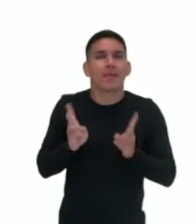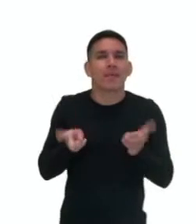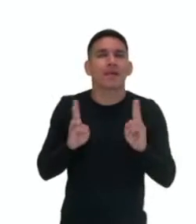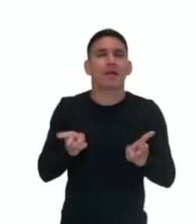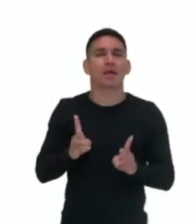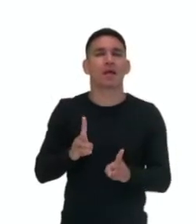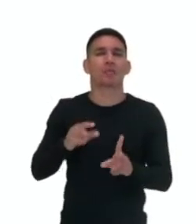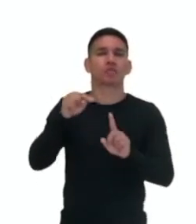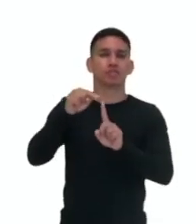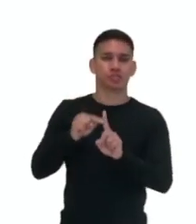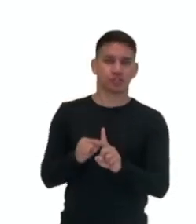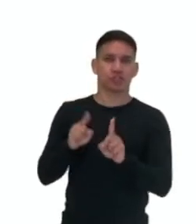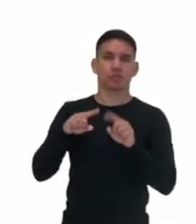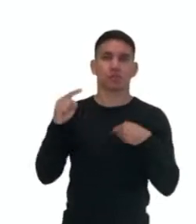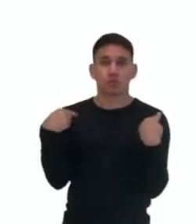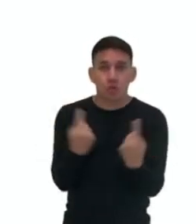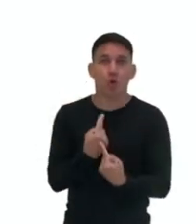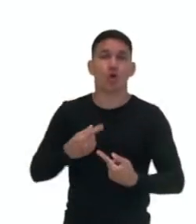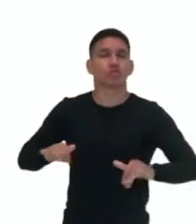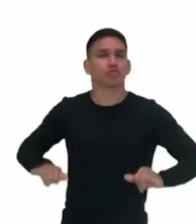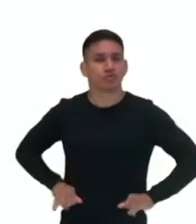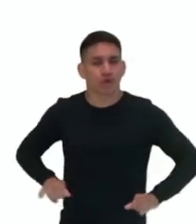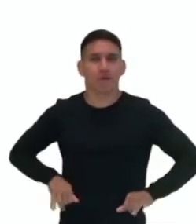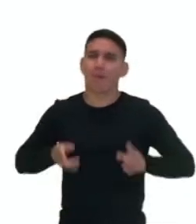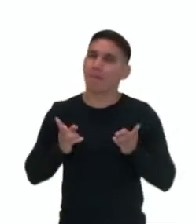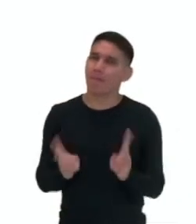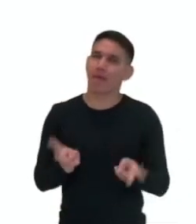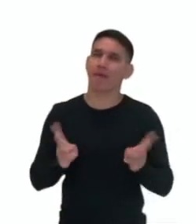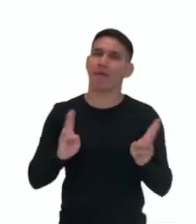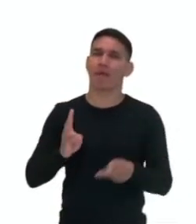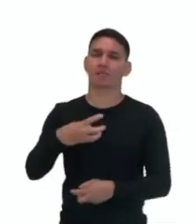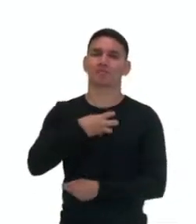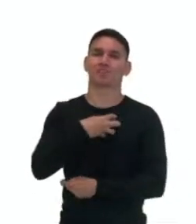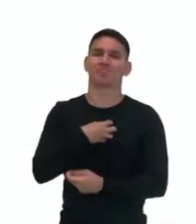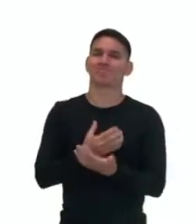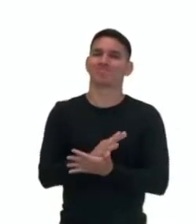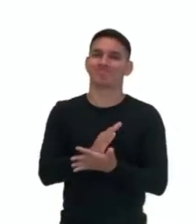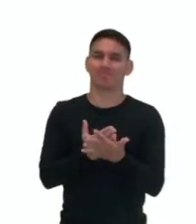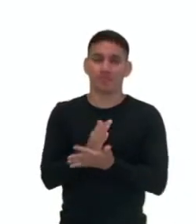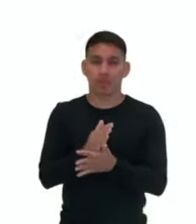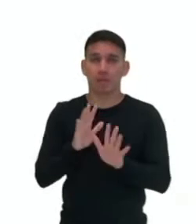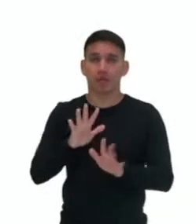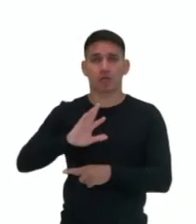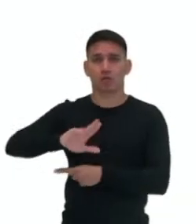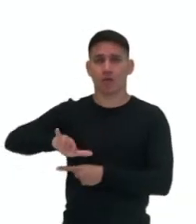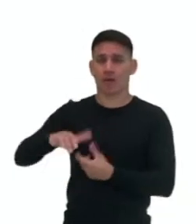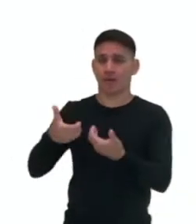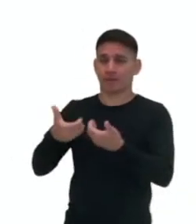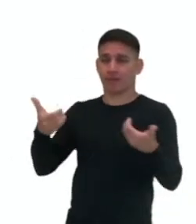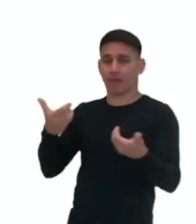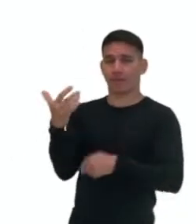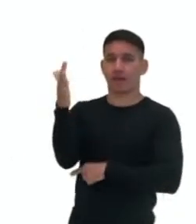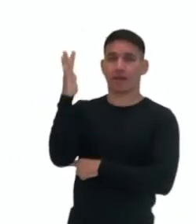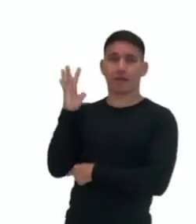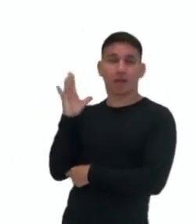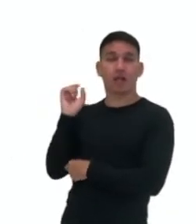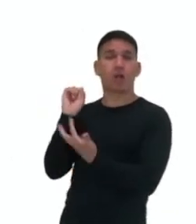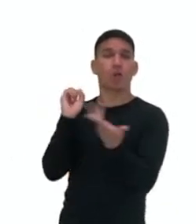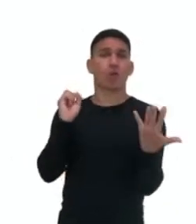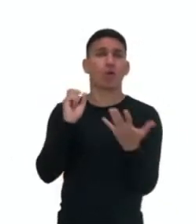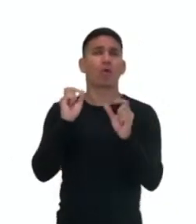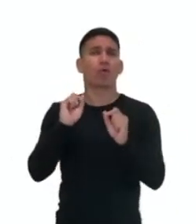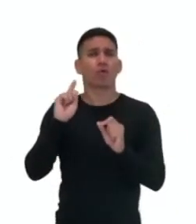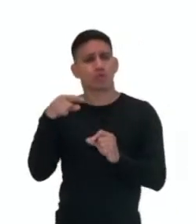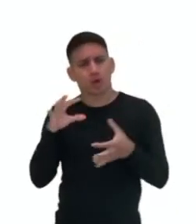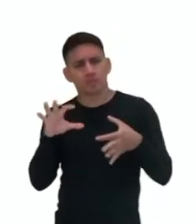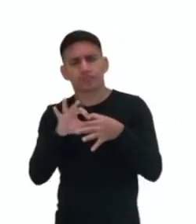e sofremos as mesmas ameaças. Não estamos separados da natureza. Uma vez que percebemos isso, podemos